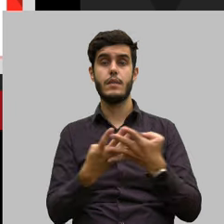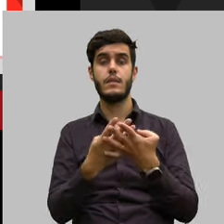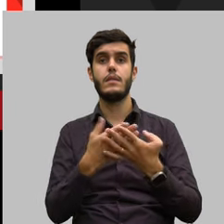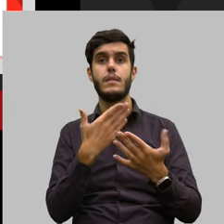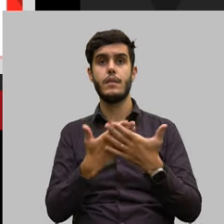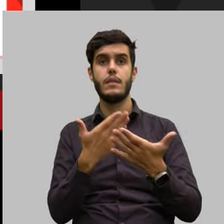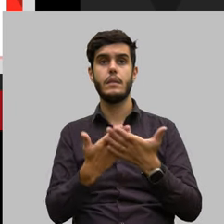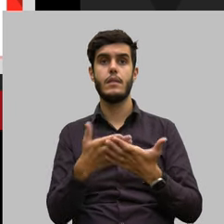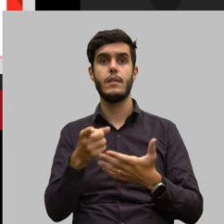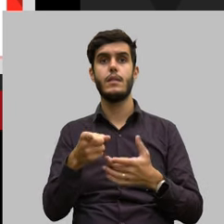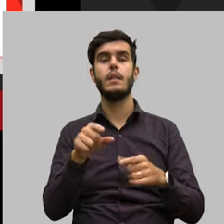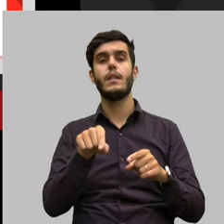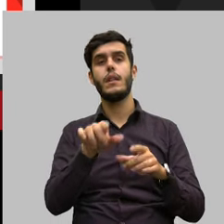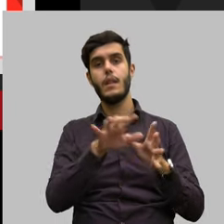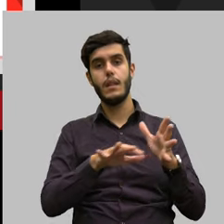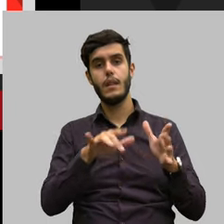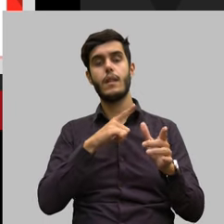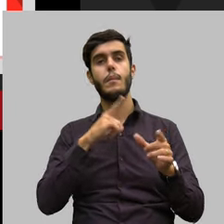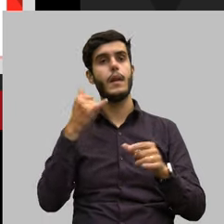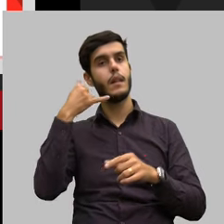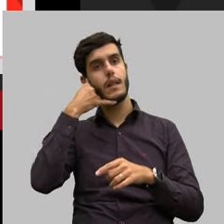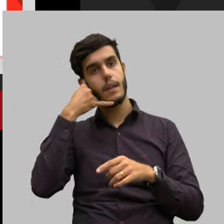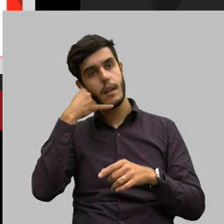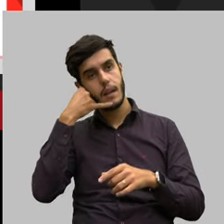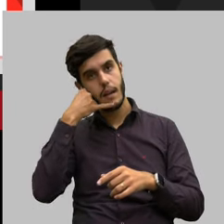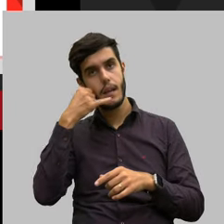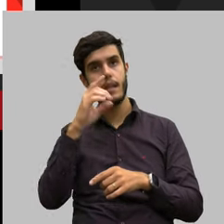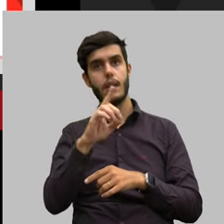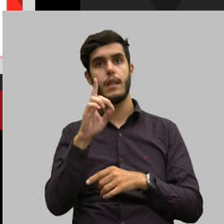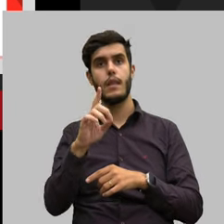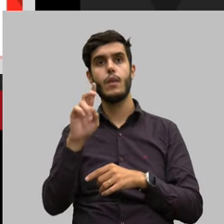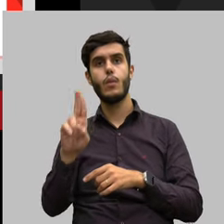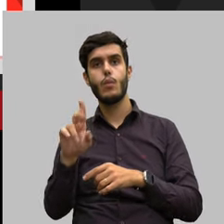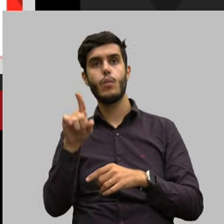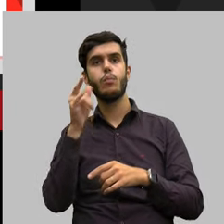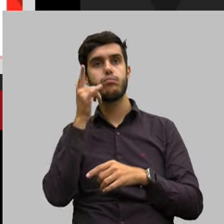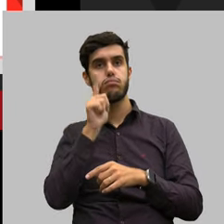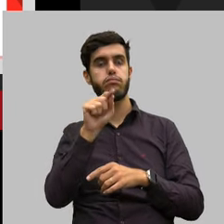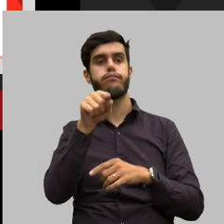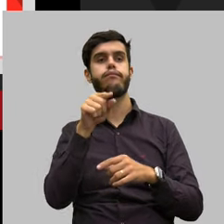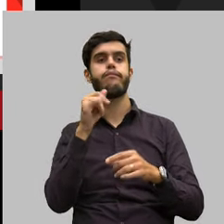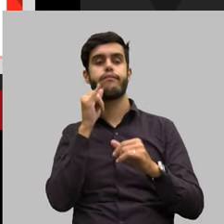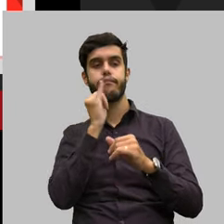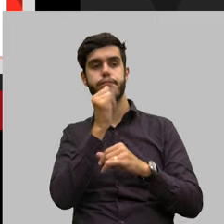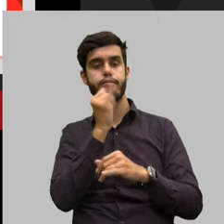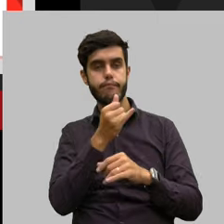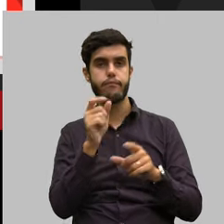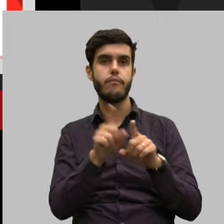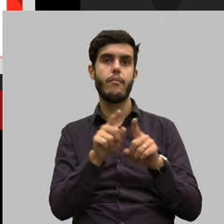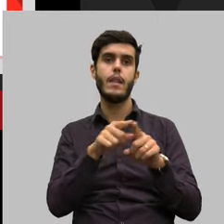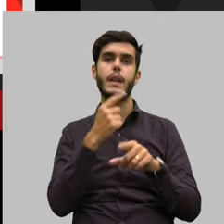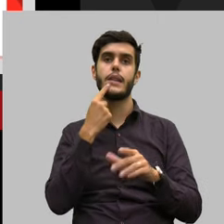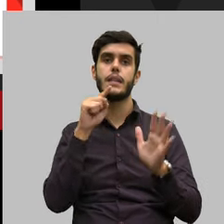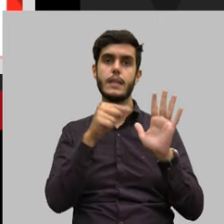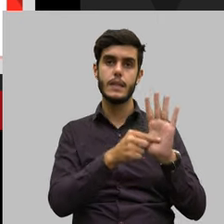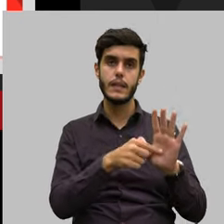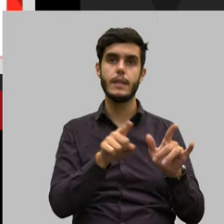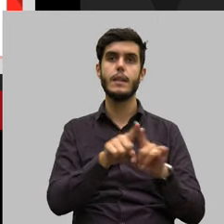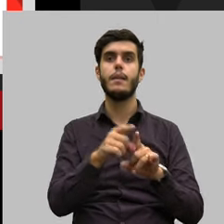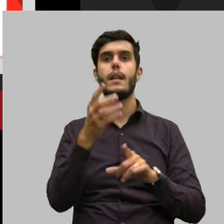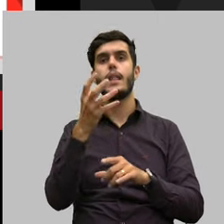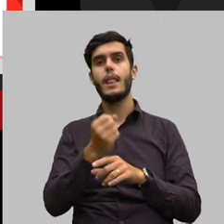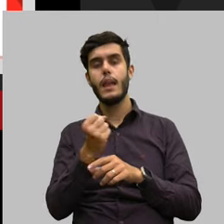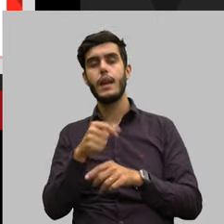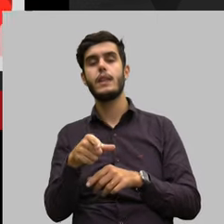sustentação do disco denúncia Unificado ddu a digitalização dos processos de cadastro para doação do de leite materno e a marcação de